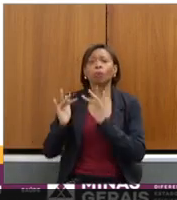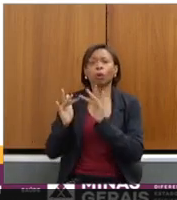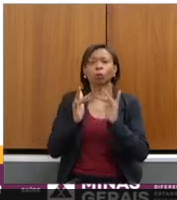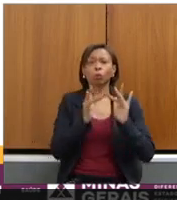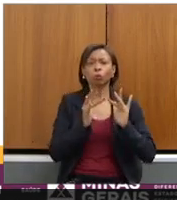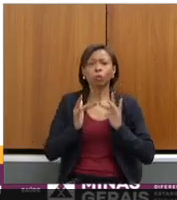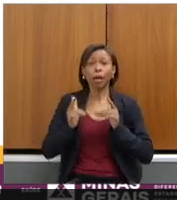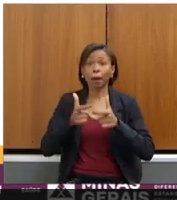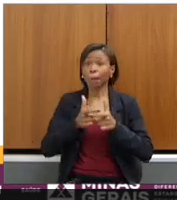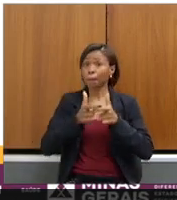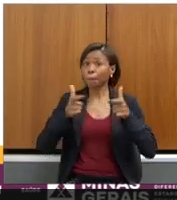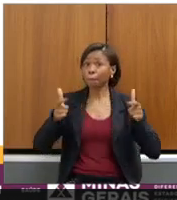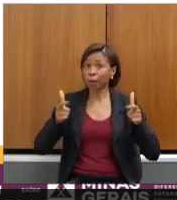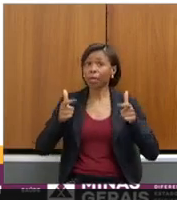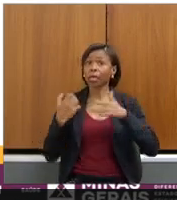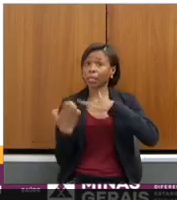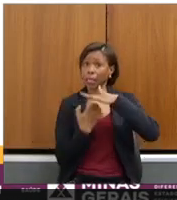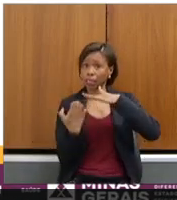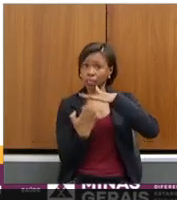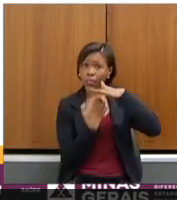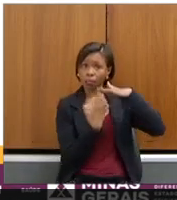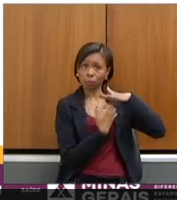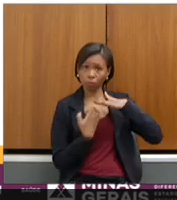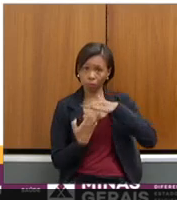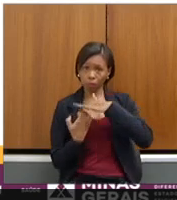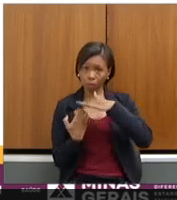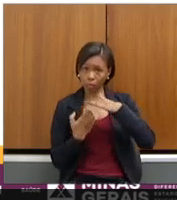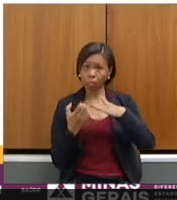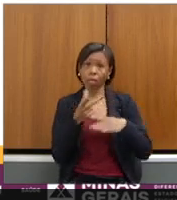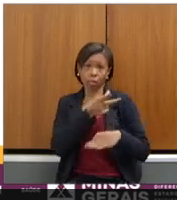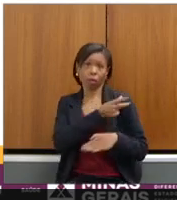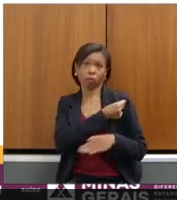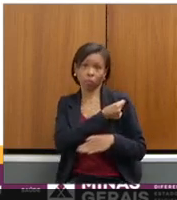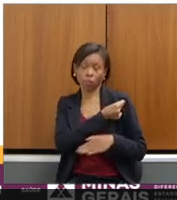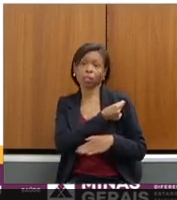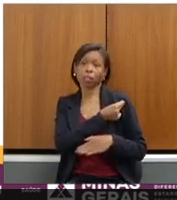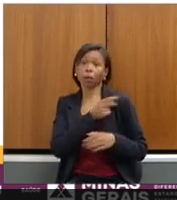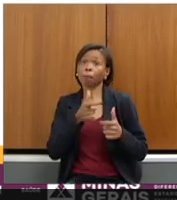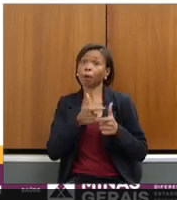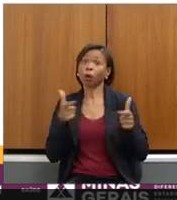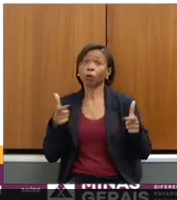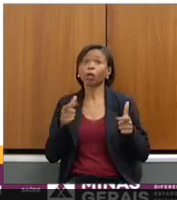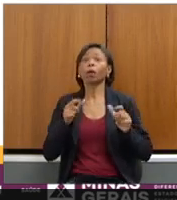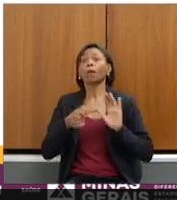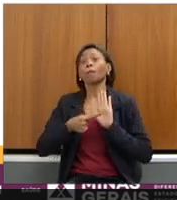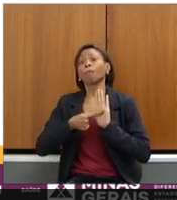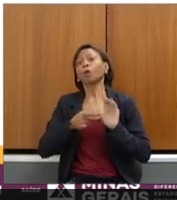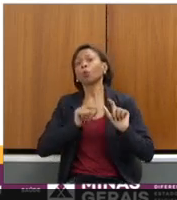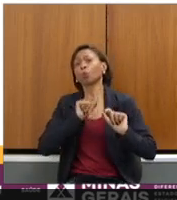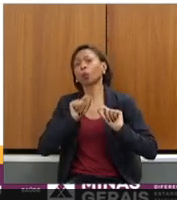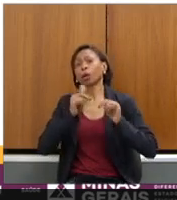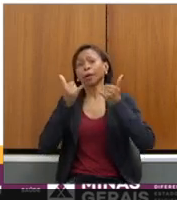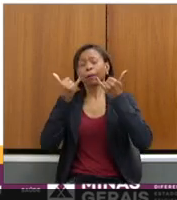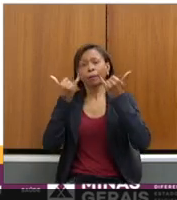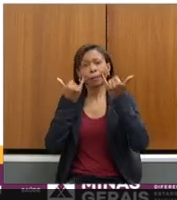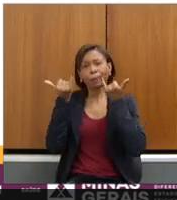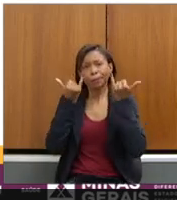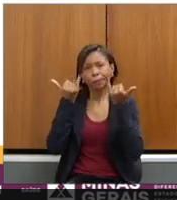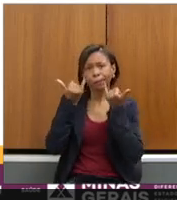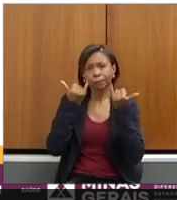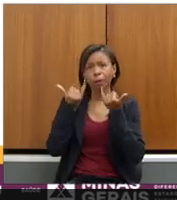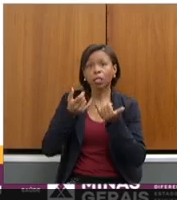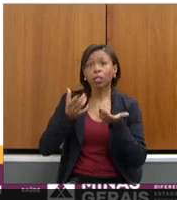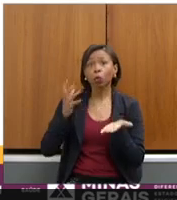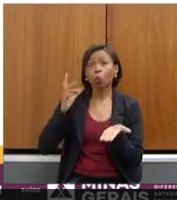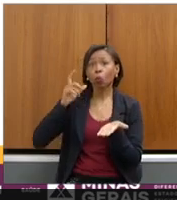grande maioria dessas empresas dessas vacinas elas manifestam com muita clareza que inicialmente o